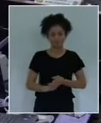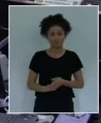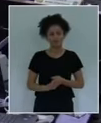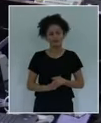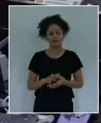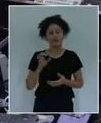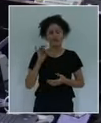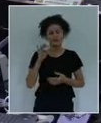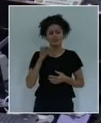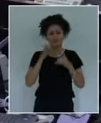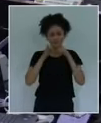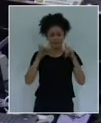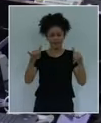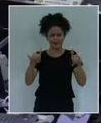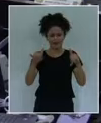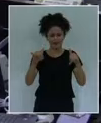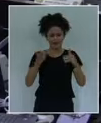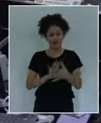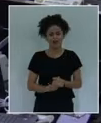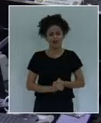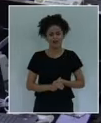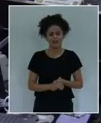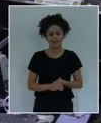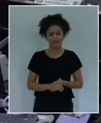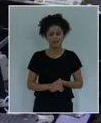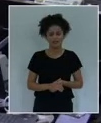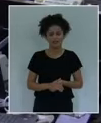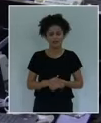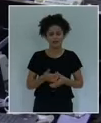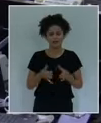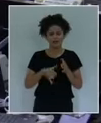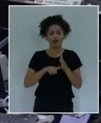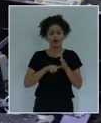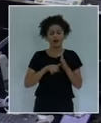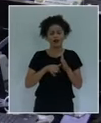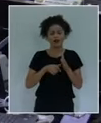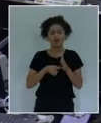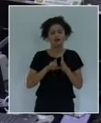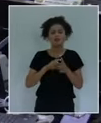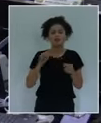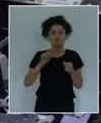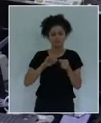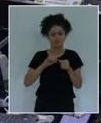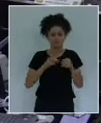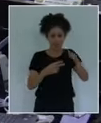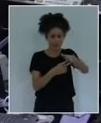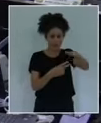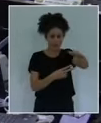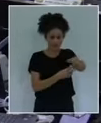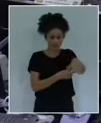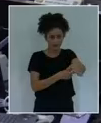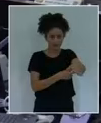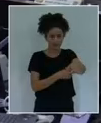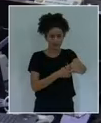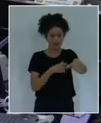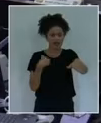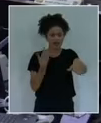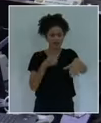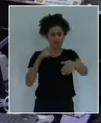acrescentar aí que a zona rural, antes de ser feita as pontes novamente, tudo, mas já está sendo feito um paliativo para as pessoas